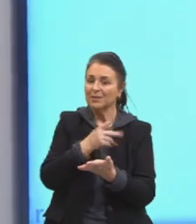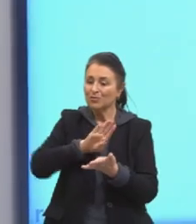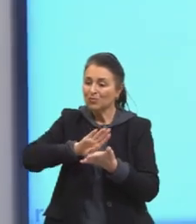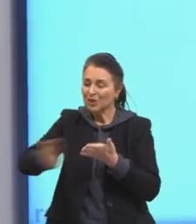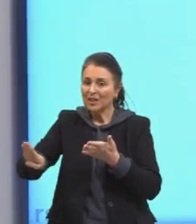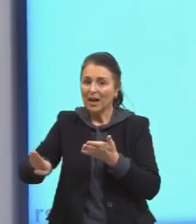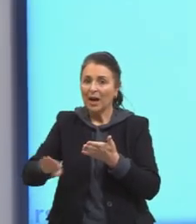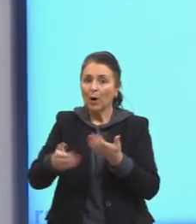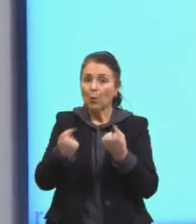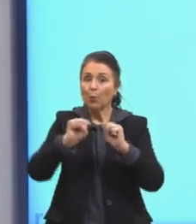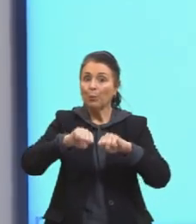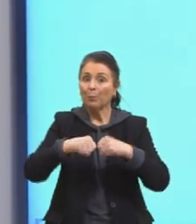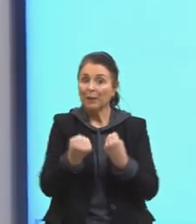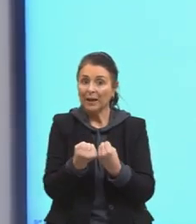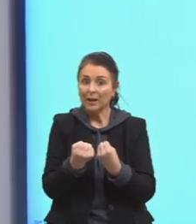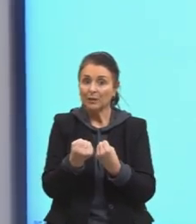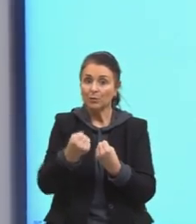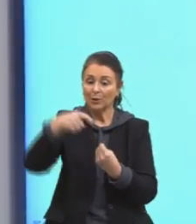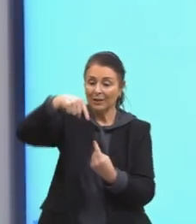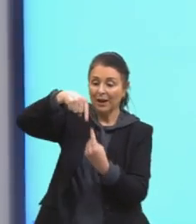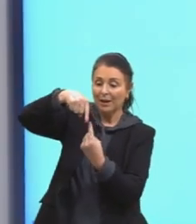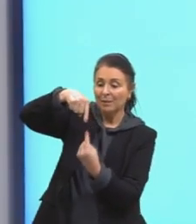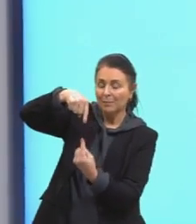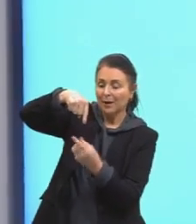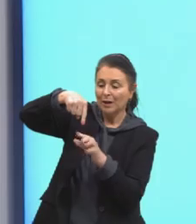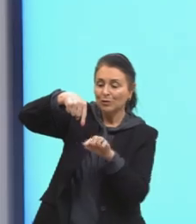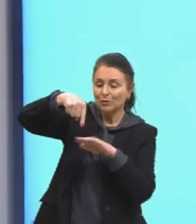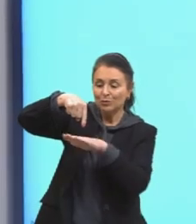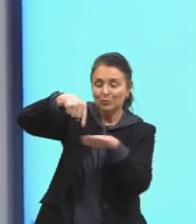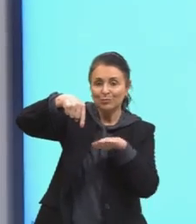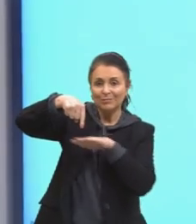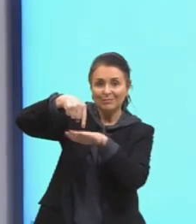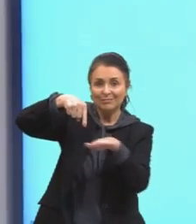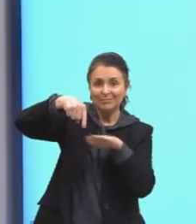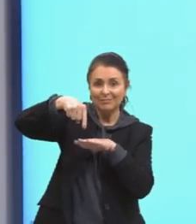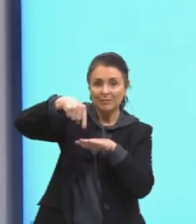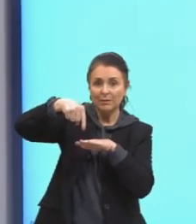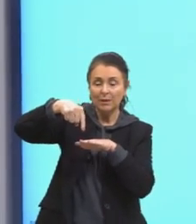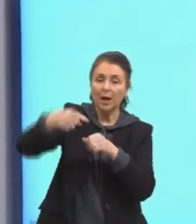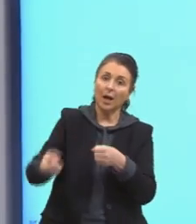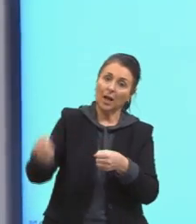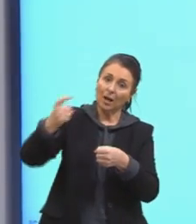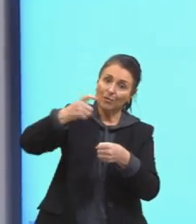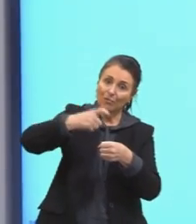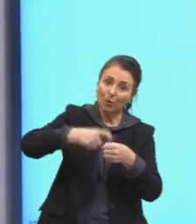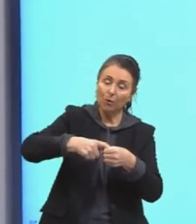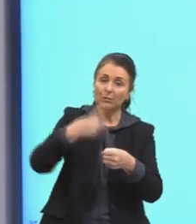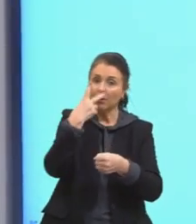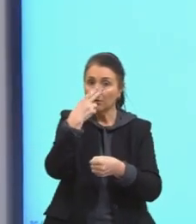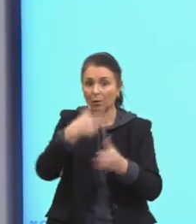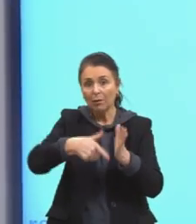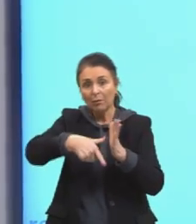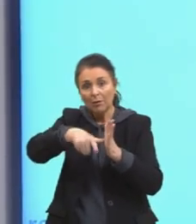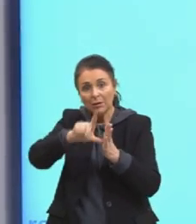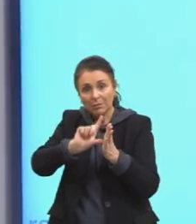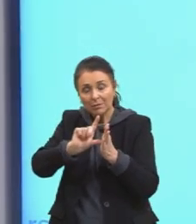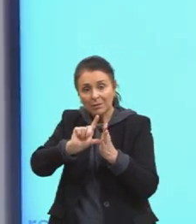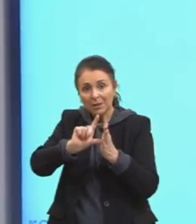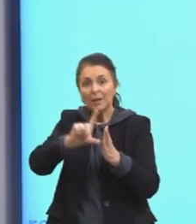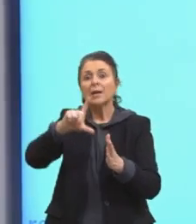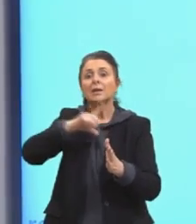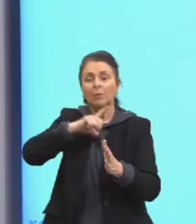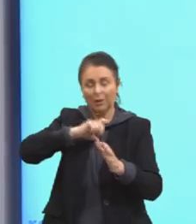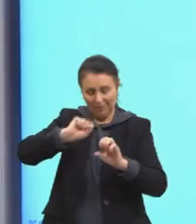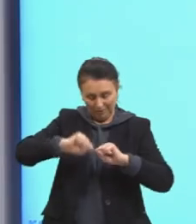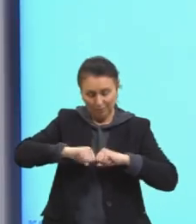peso aqui dessa mola ela vai voltar para o seu estado relaxado né que é esse anterior aqui então ela tem uma